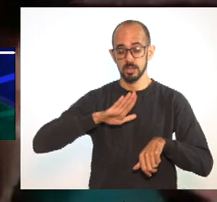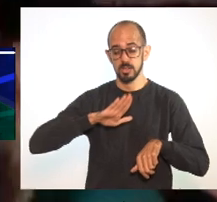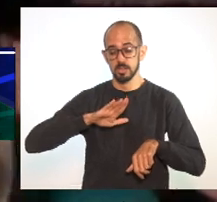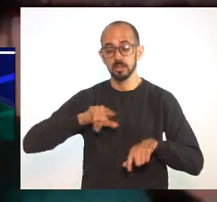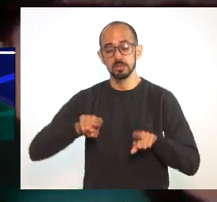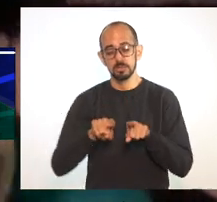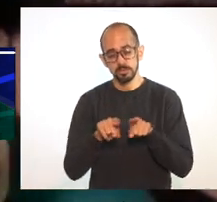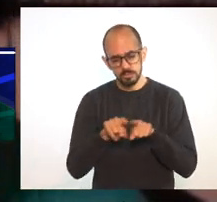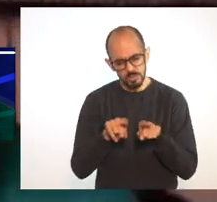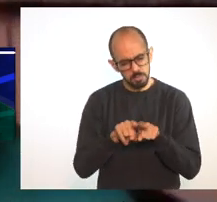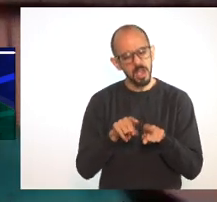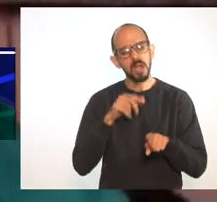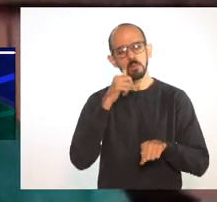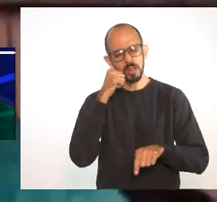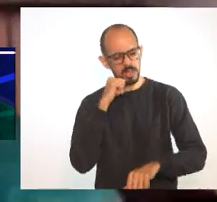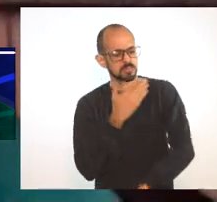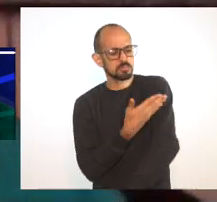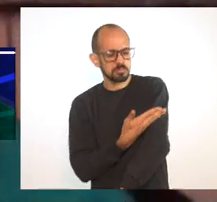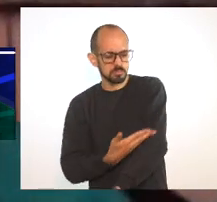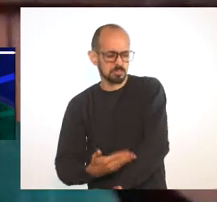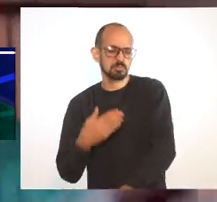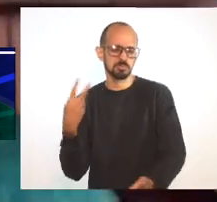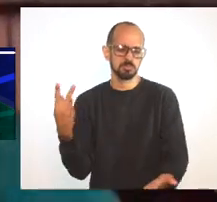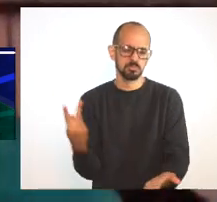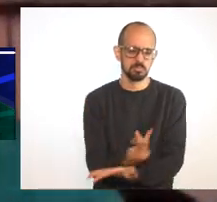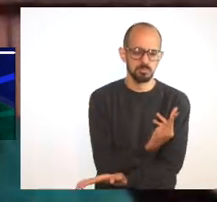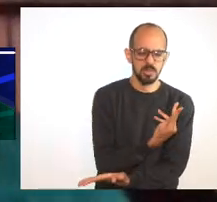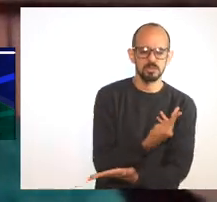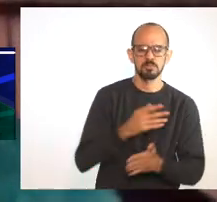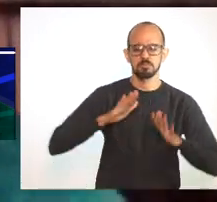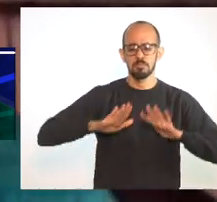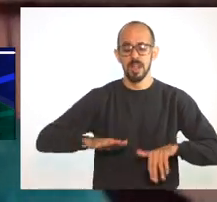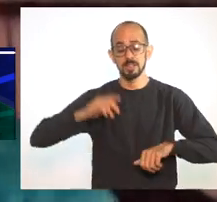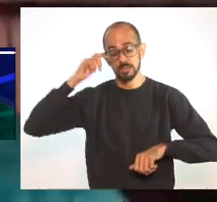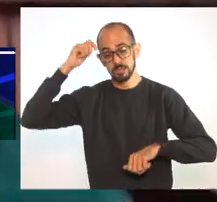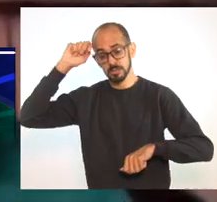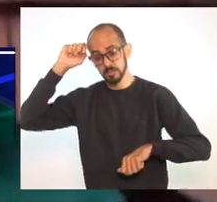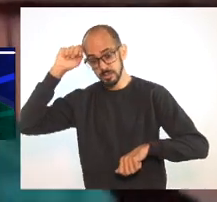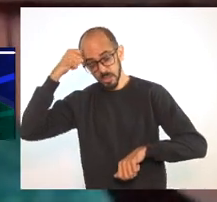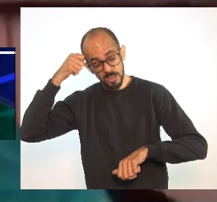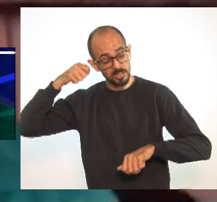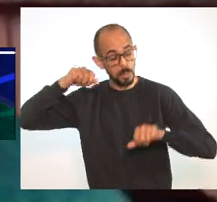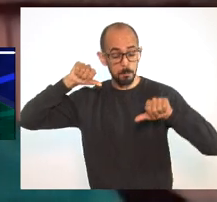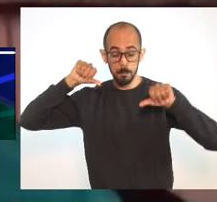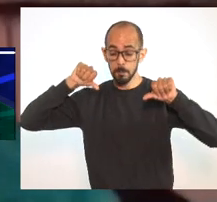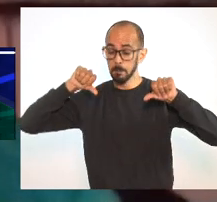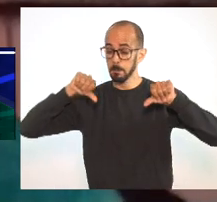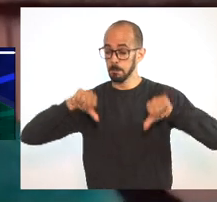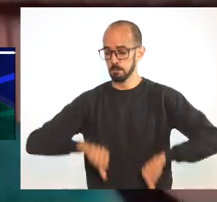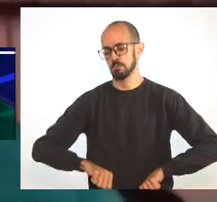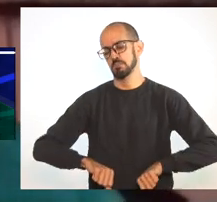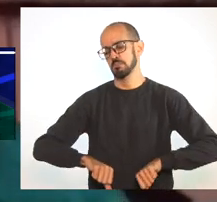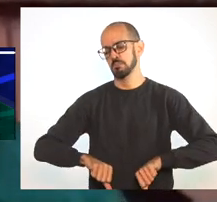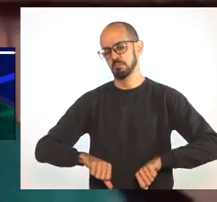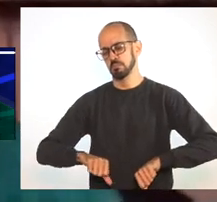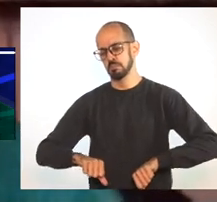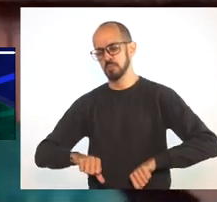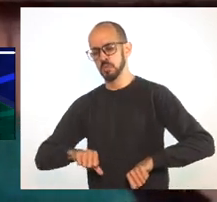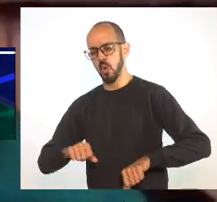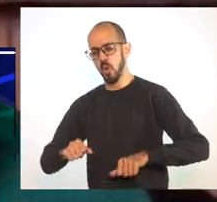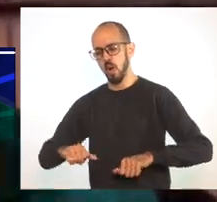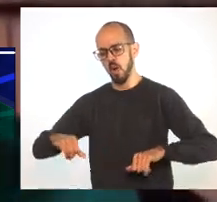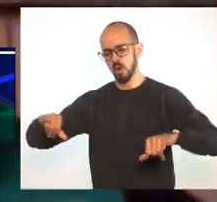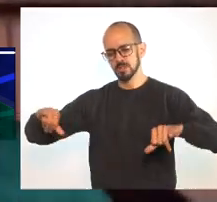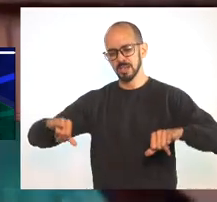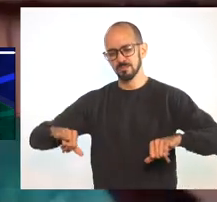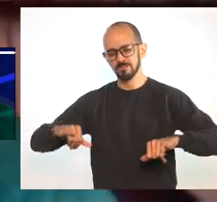também mulheres brancas vítimas, mas as mulheres negras continuam sendo as maiores vítimas da violência doméstica. Quanto